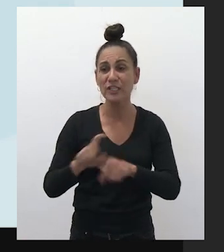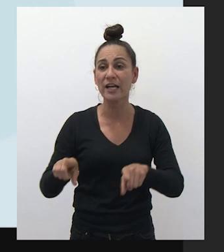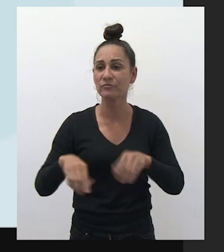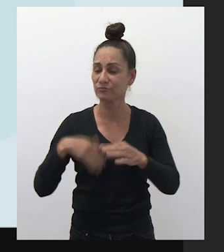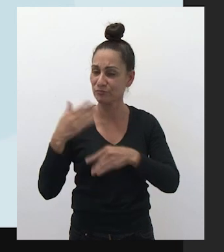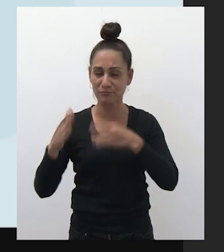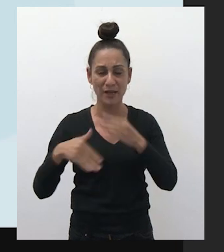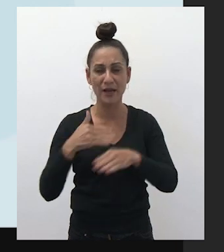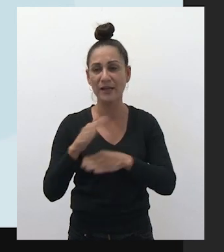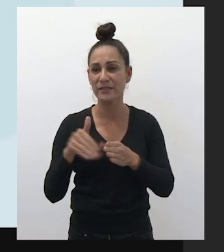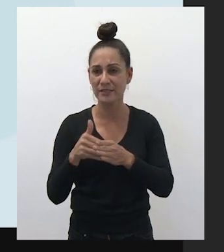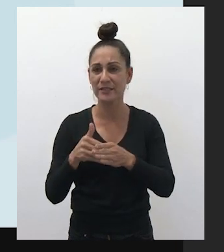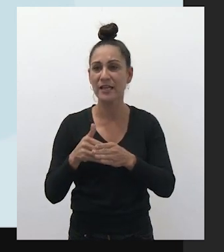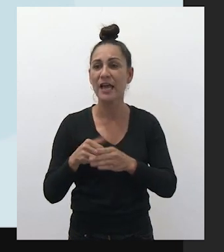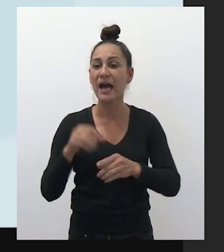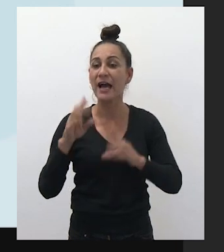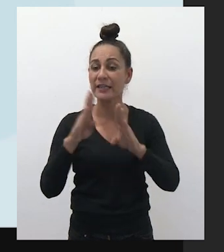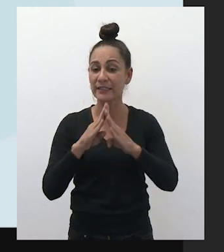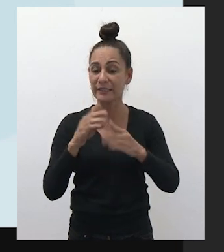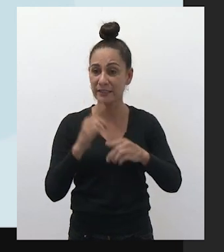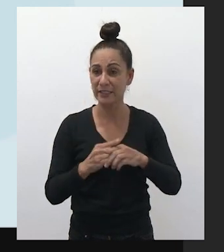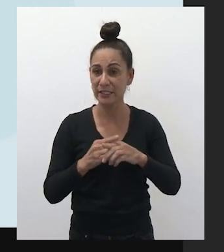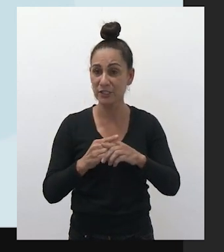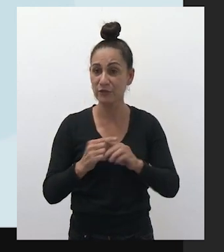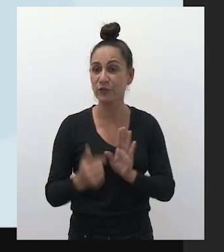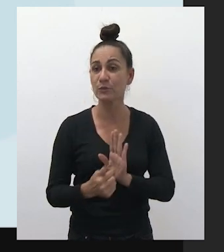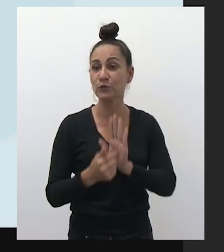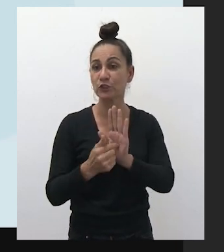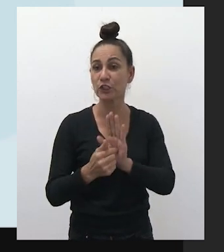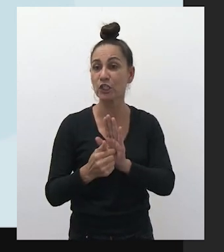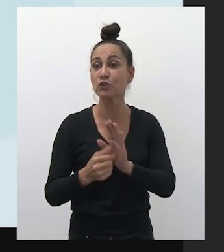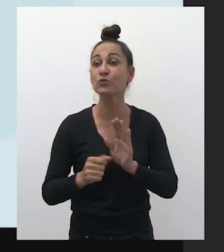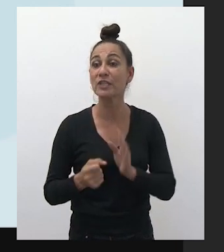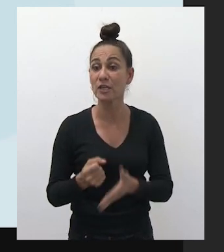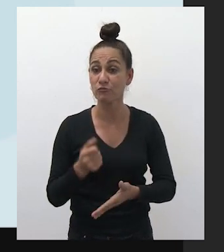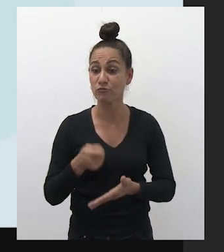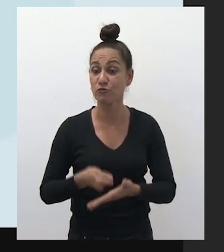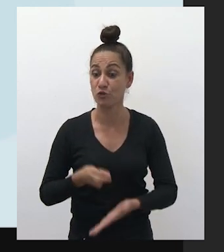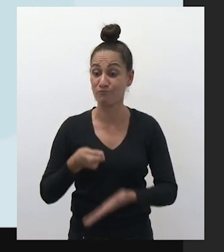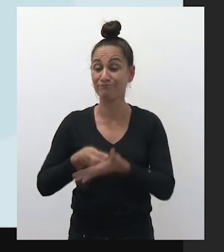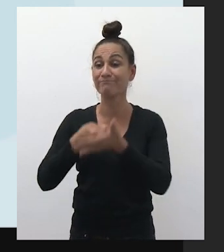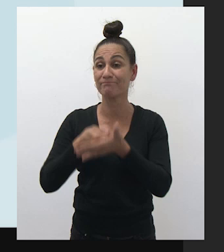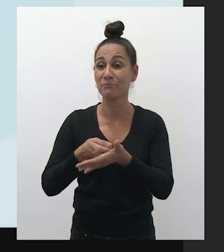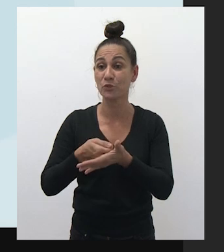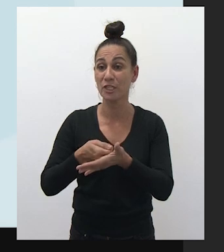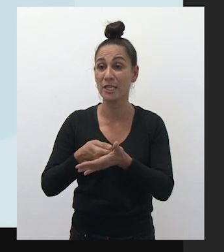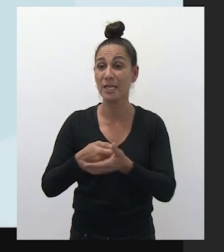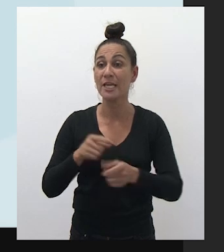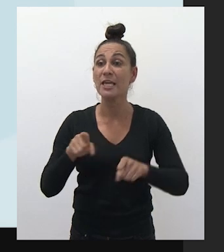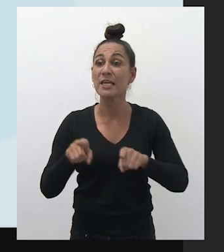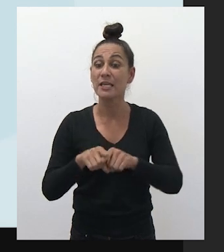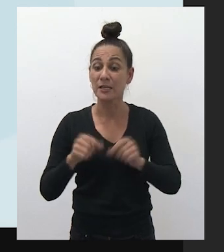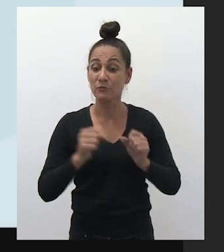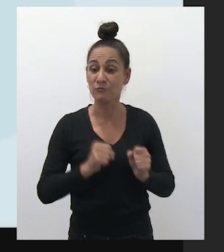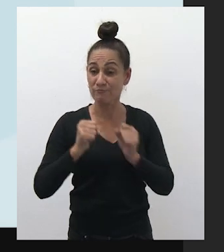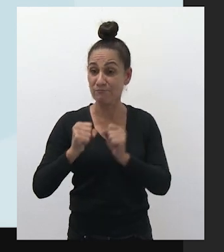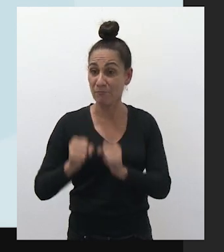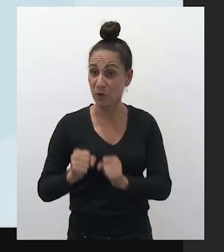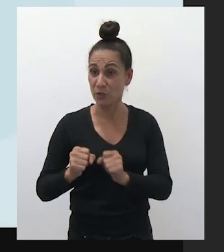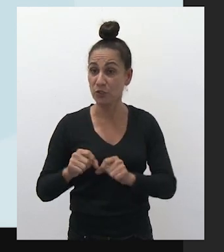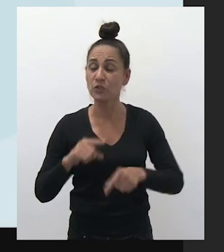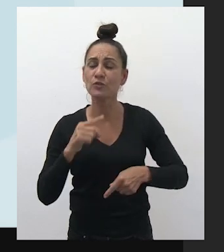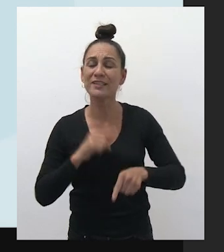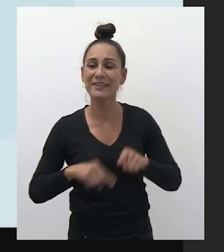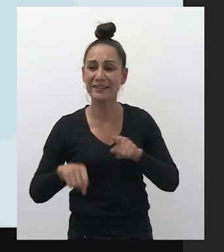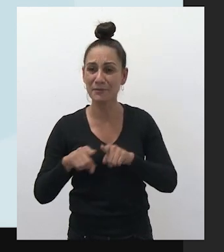Igreja foi reduzindo o seu poder. Mas ela ainda tem um papel muito relevante em termos